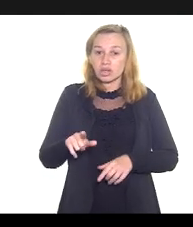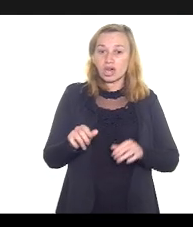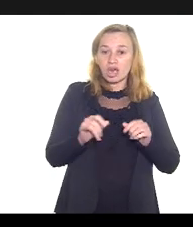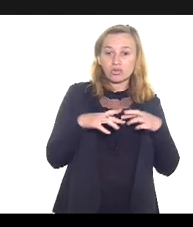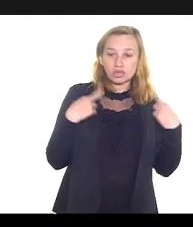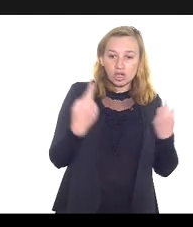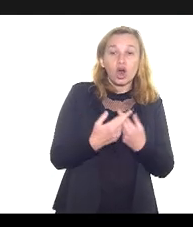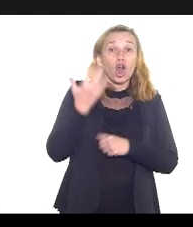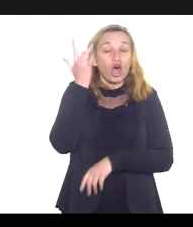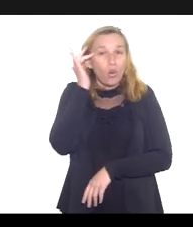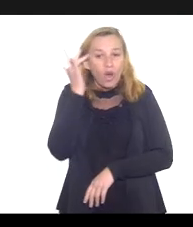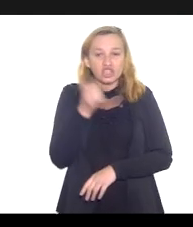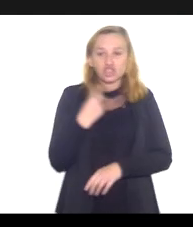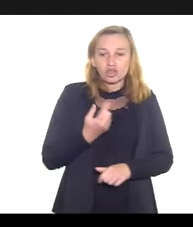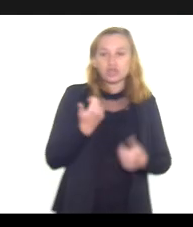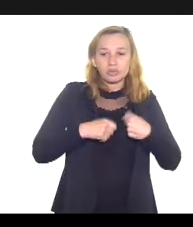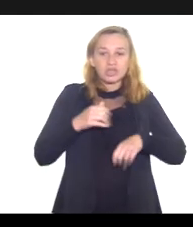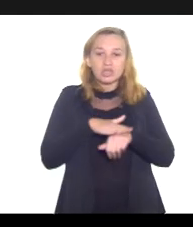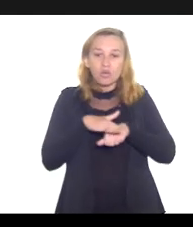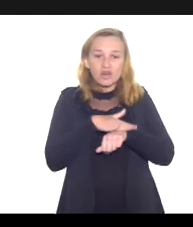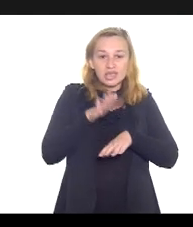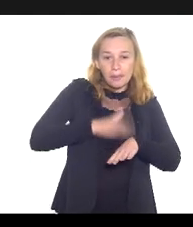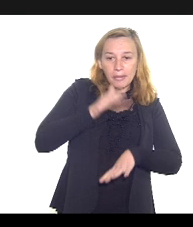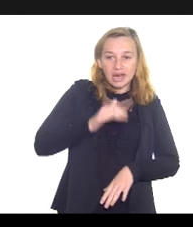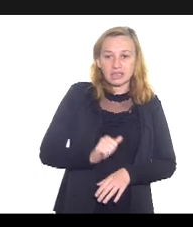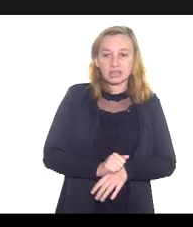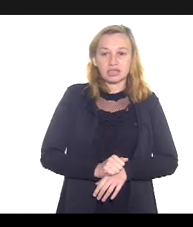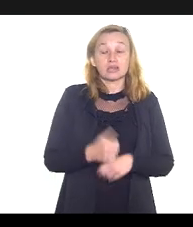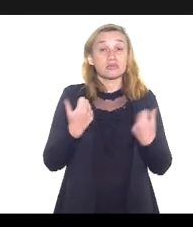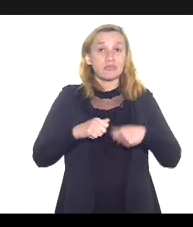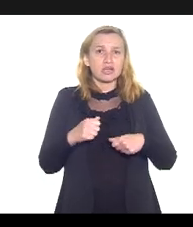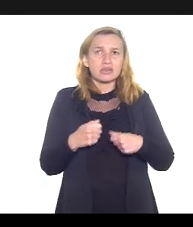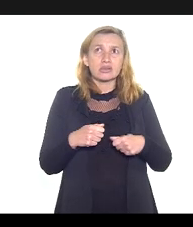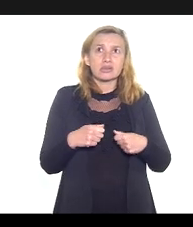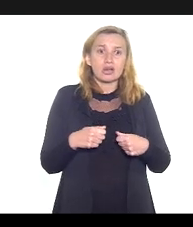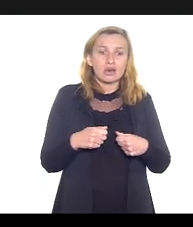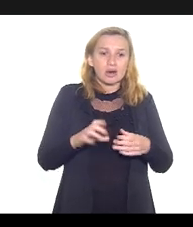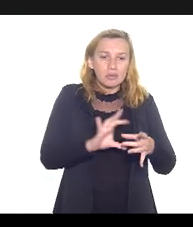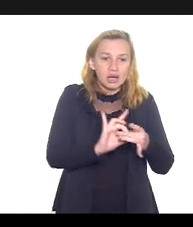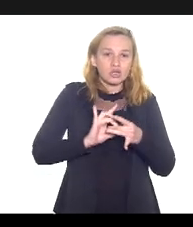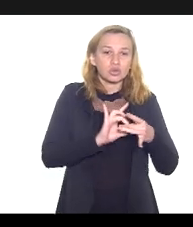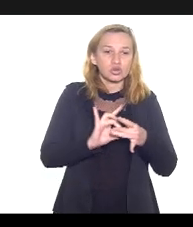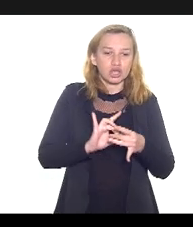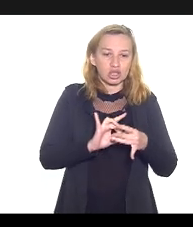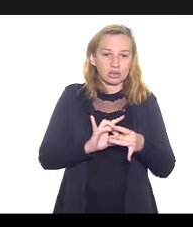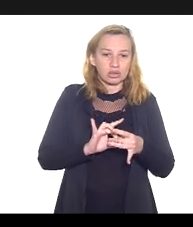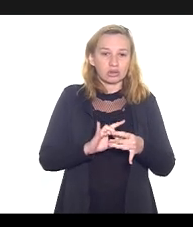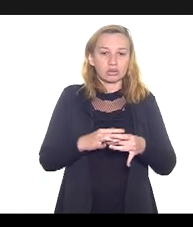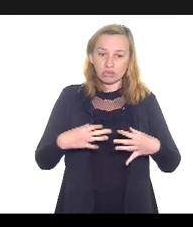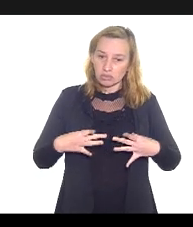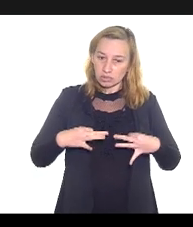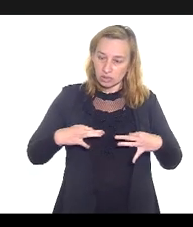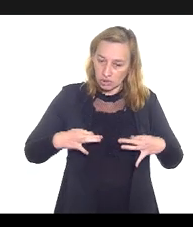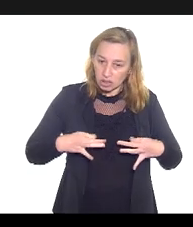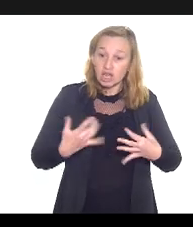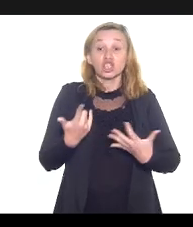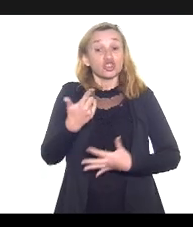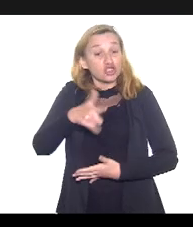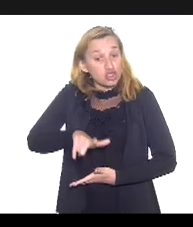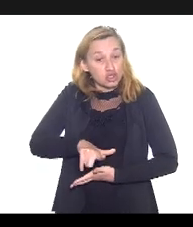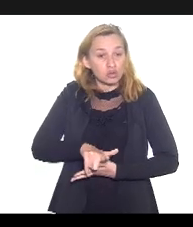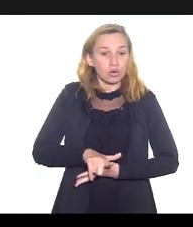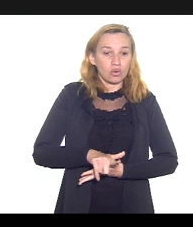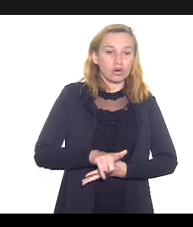acho que a gente precisa conversar mais, a gente precisa estar mais unido aí. Então, estou disponibilizando novamente